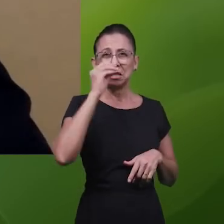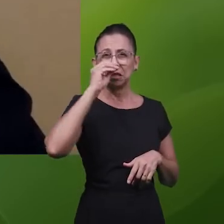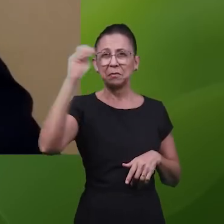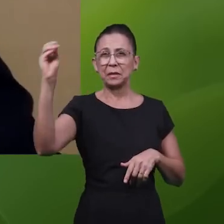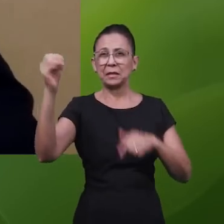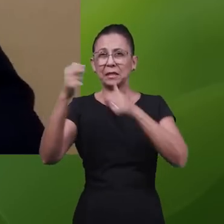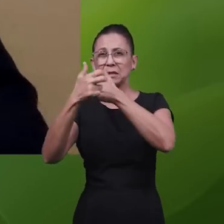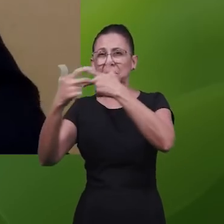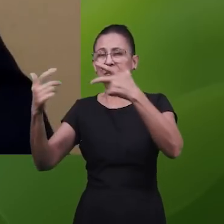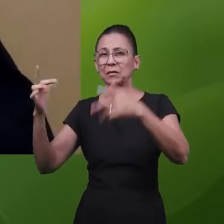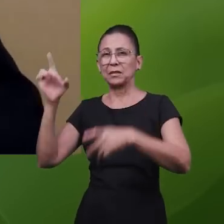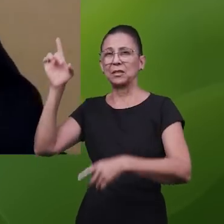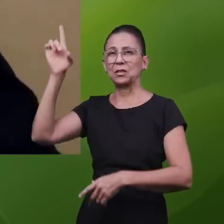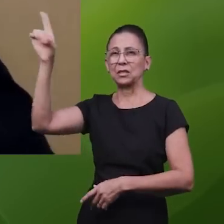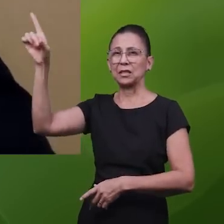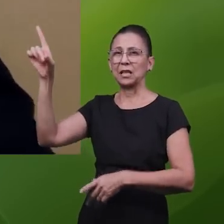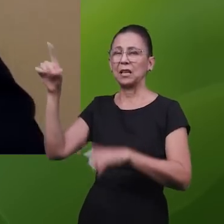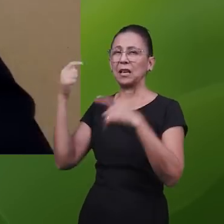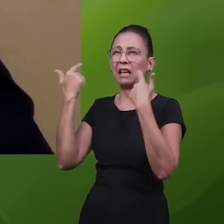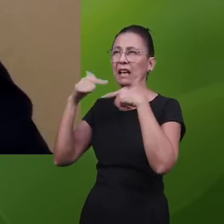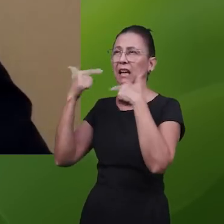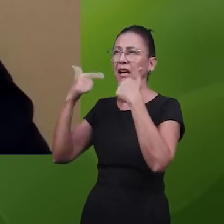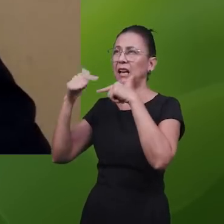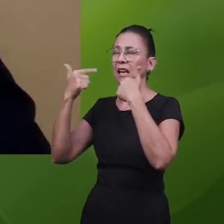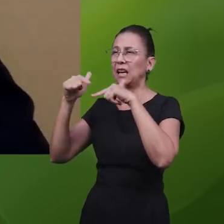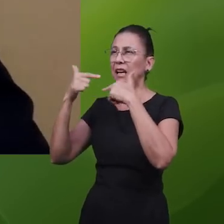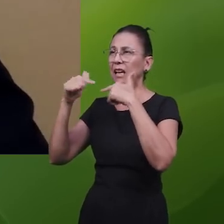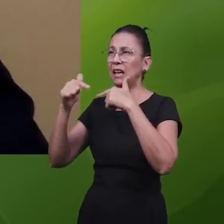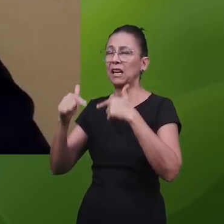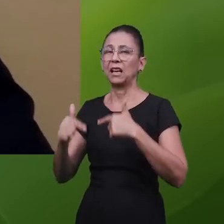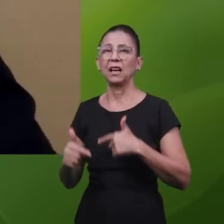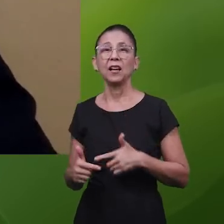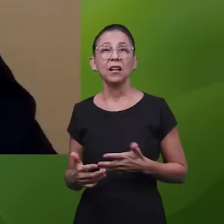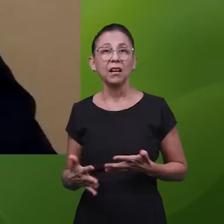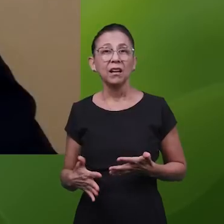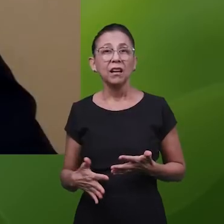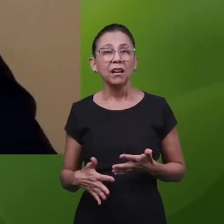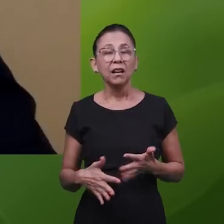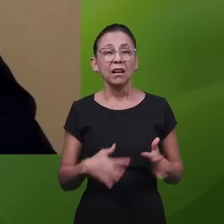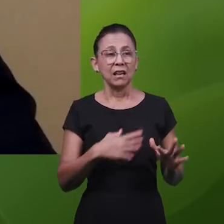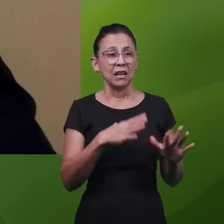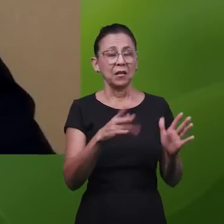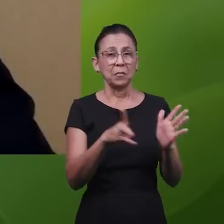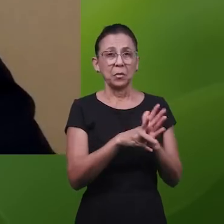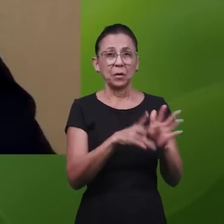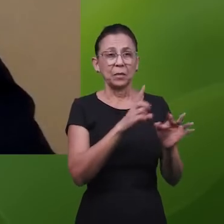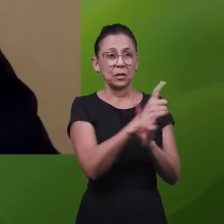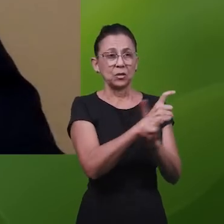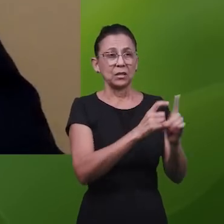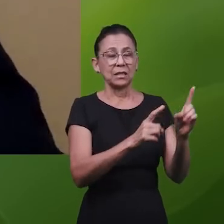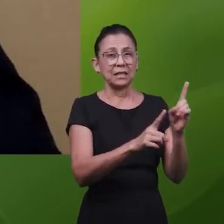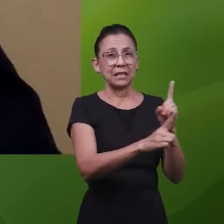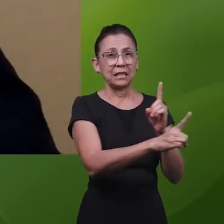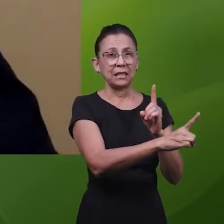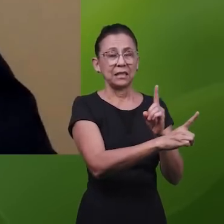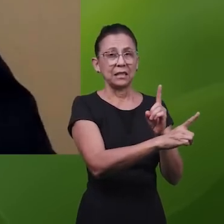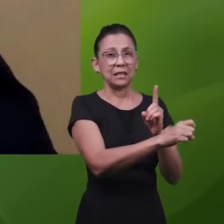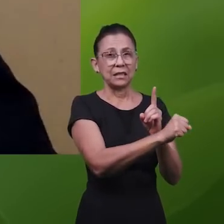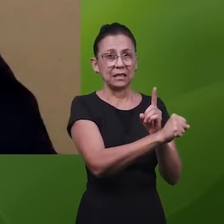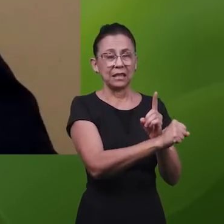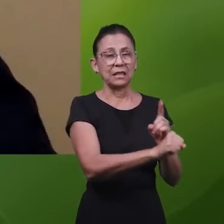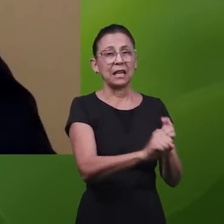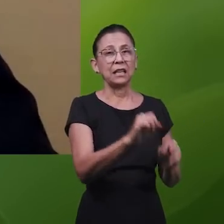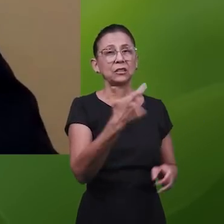Deus, pessoas que para a própria sociedade não tinha solução, não havia mais o